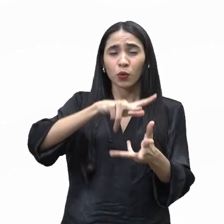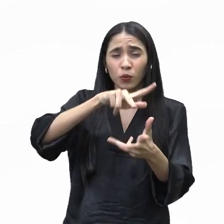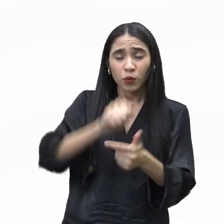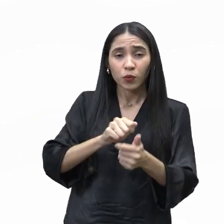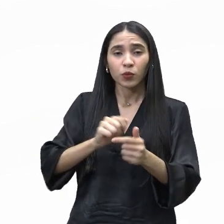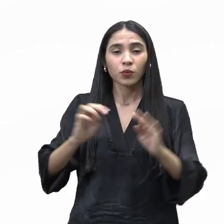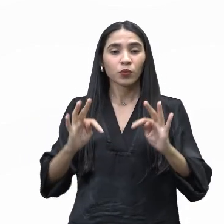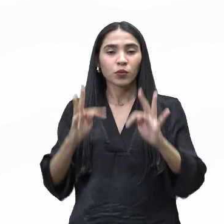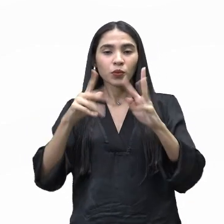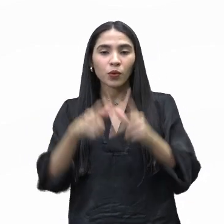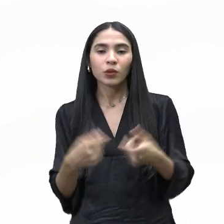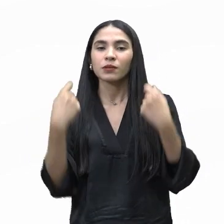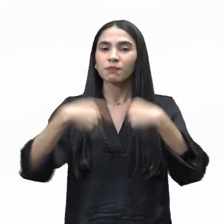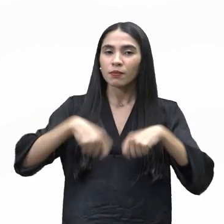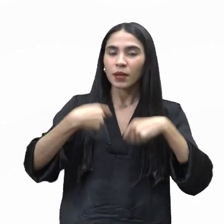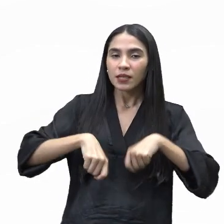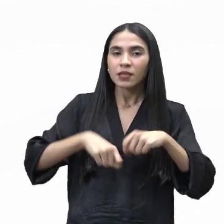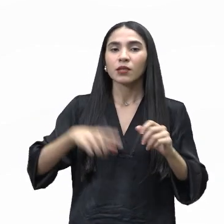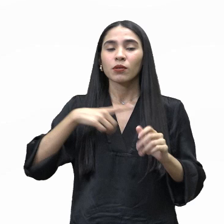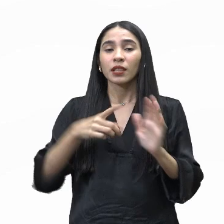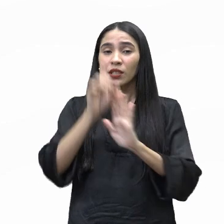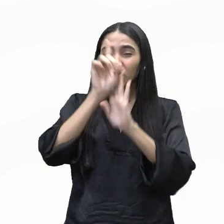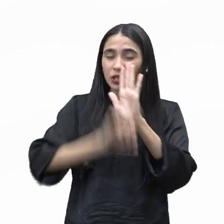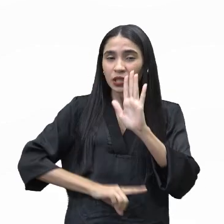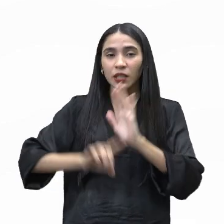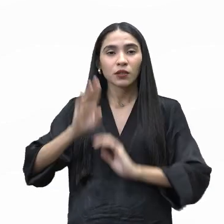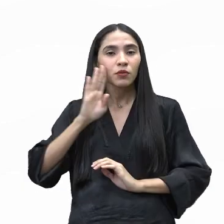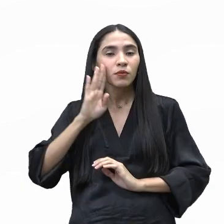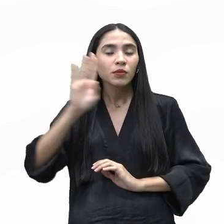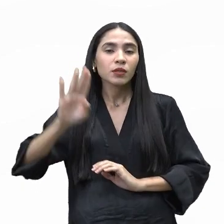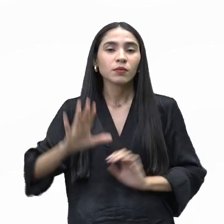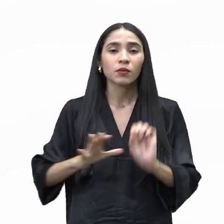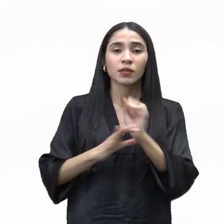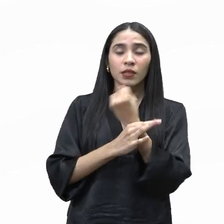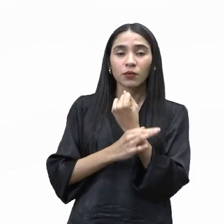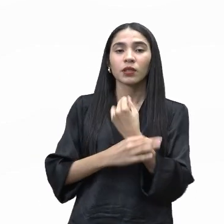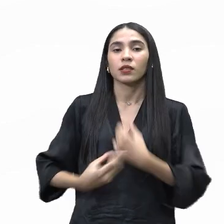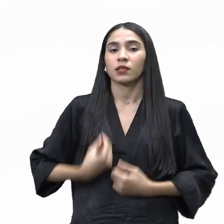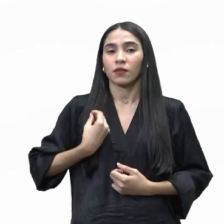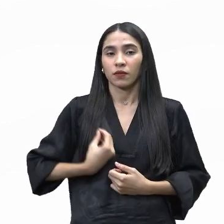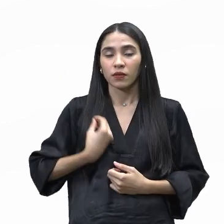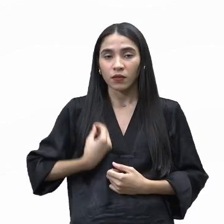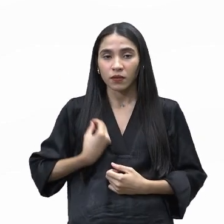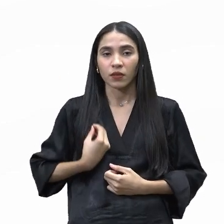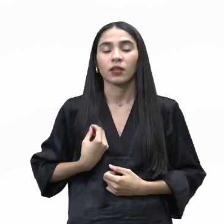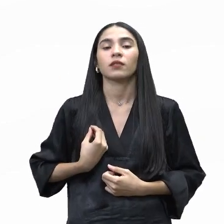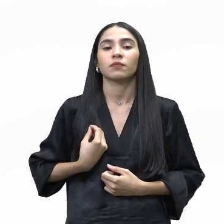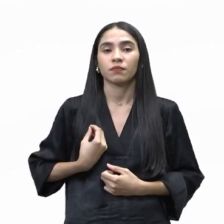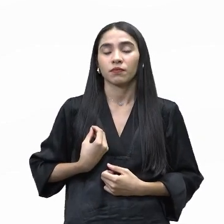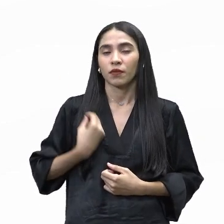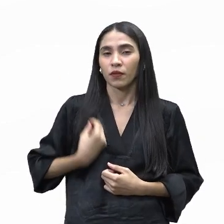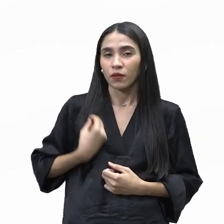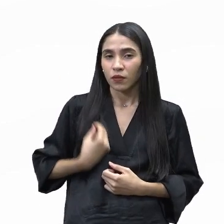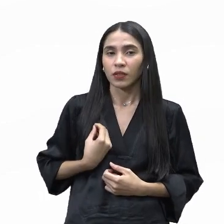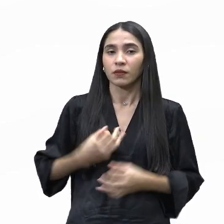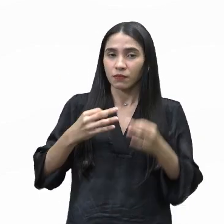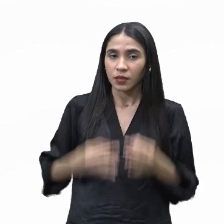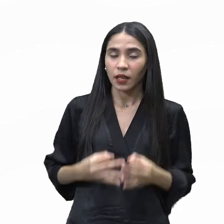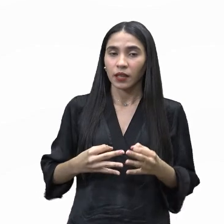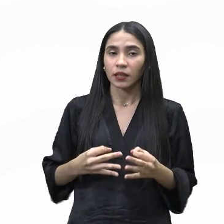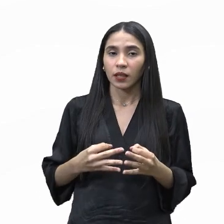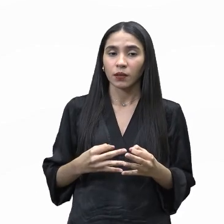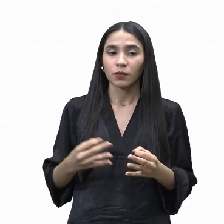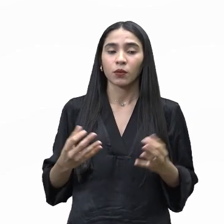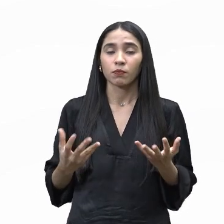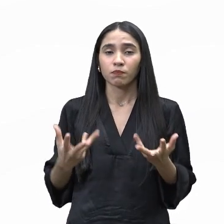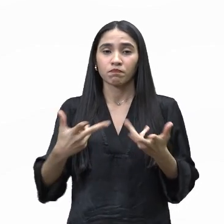exceção, devem ter direitos fundamentais garantidos para viver uma vida digna.